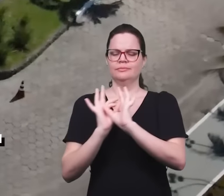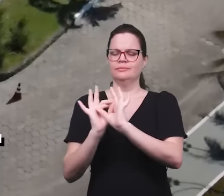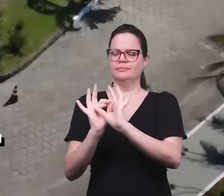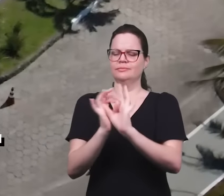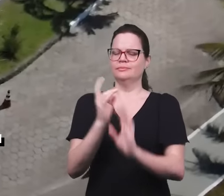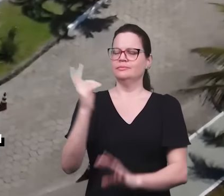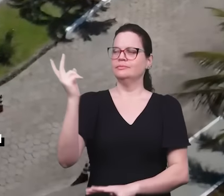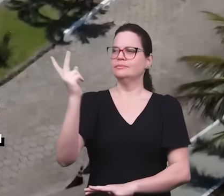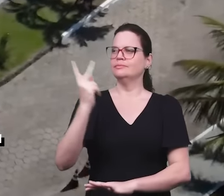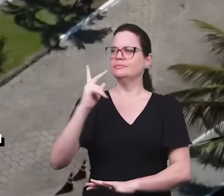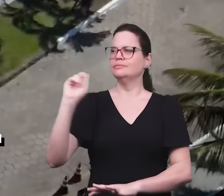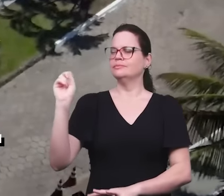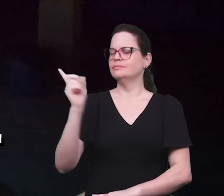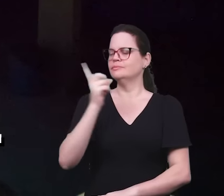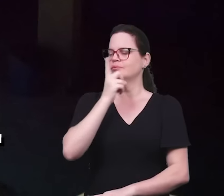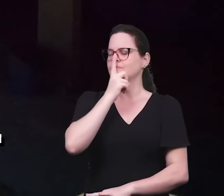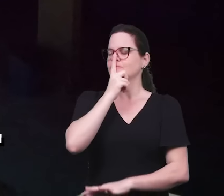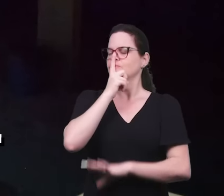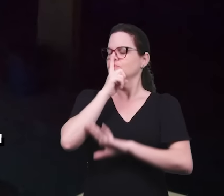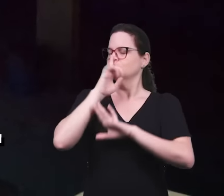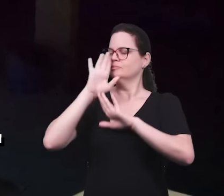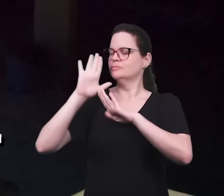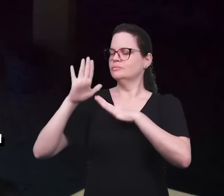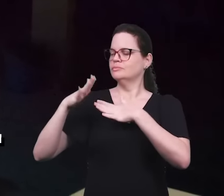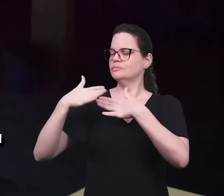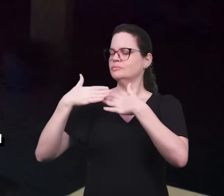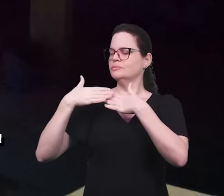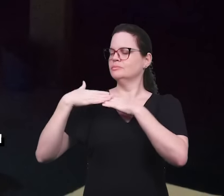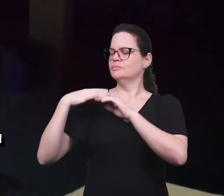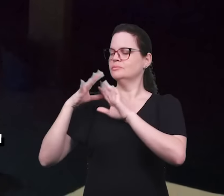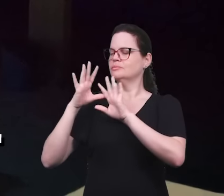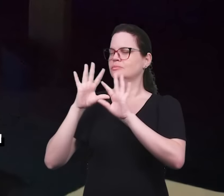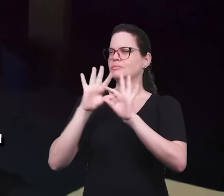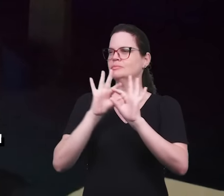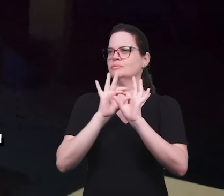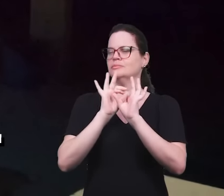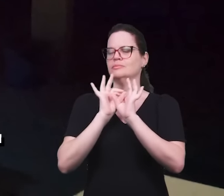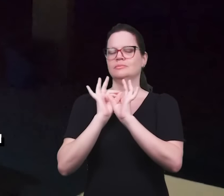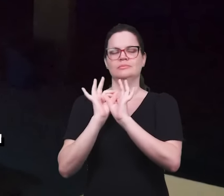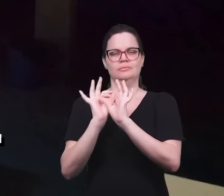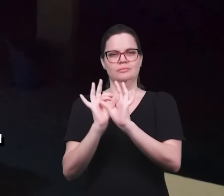e uma plena